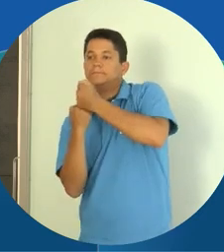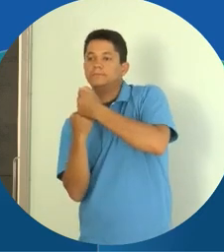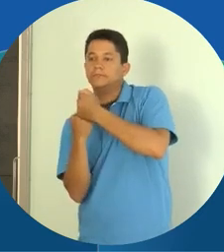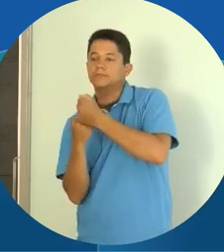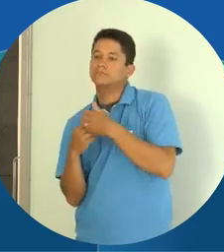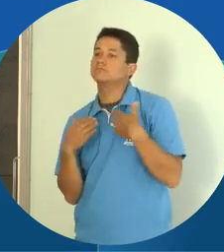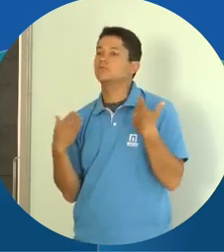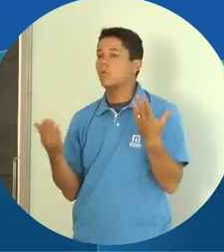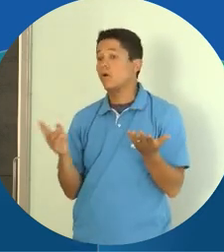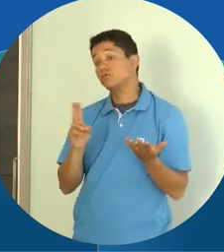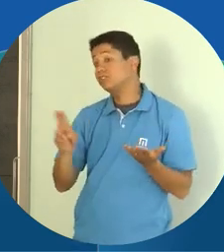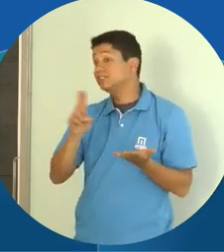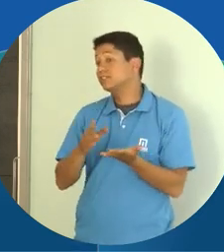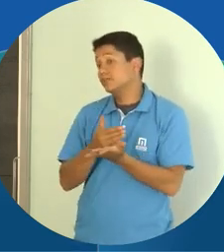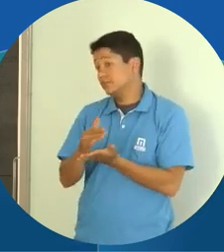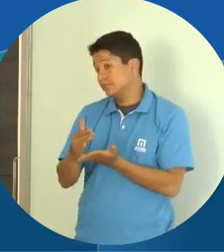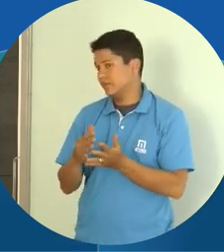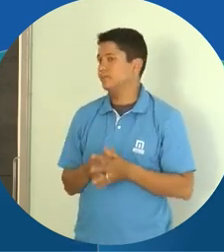Mas, de forma geral,